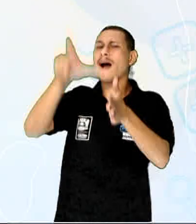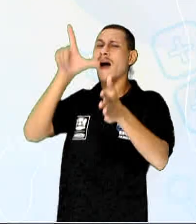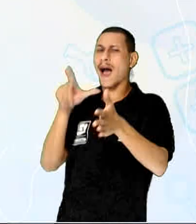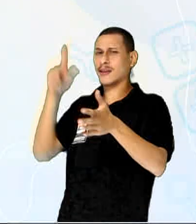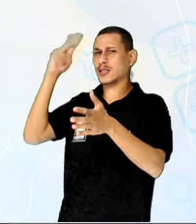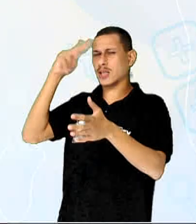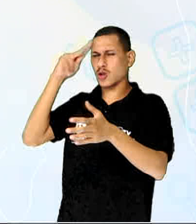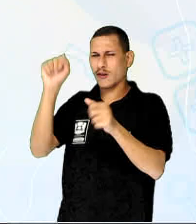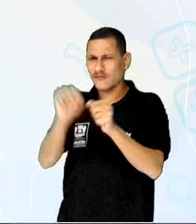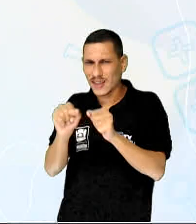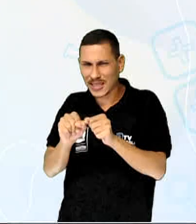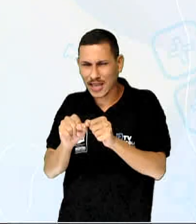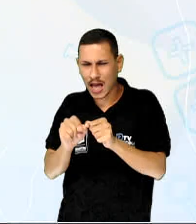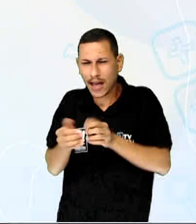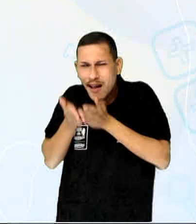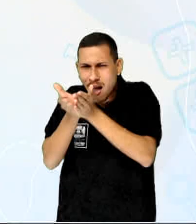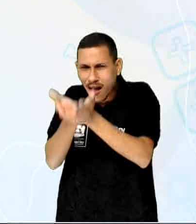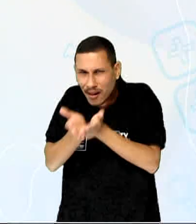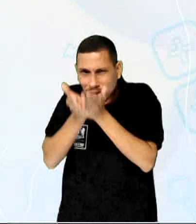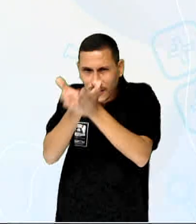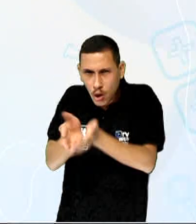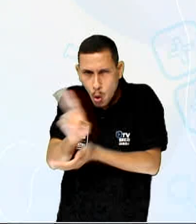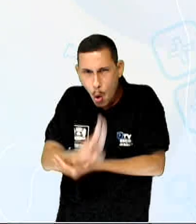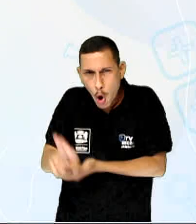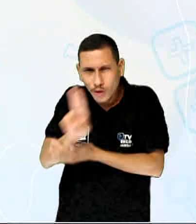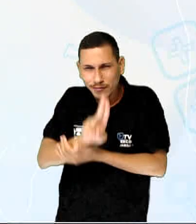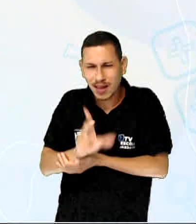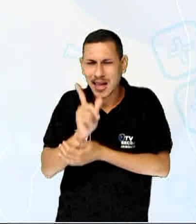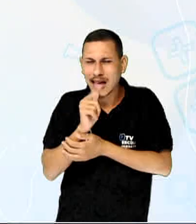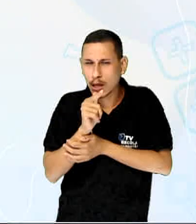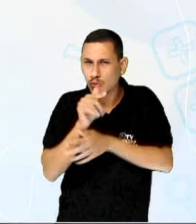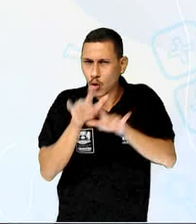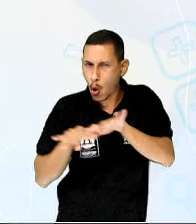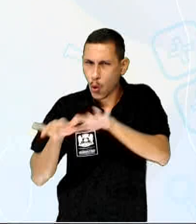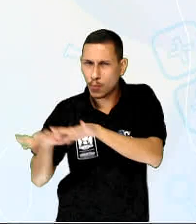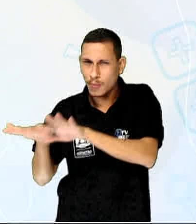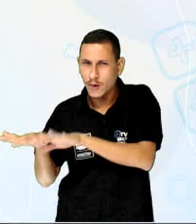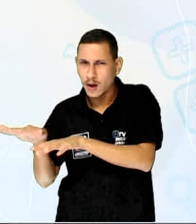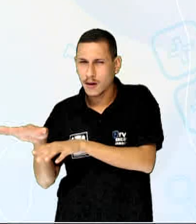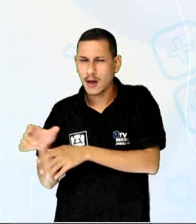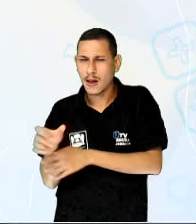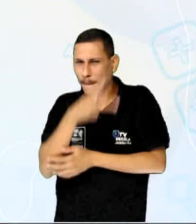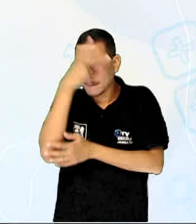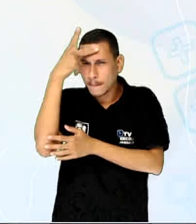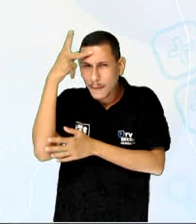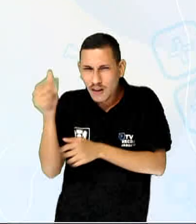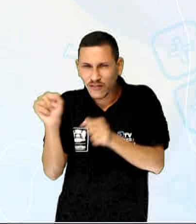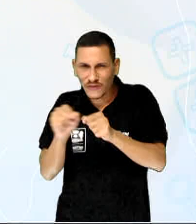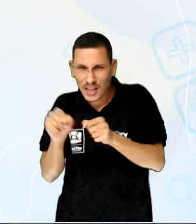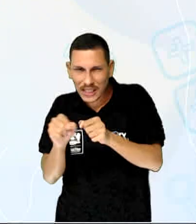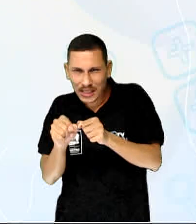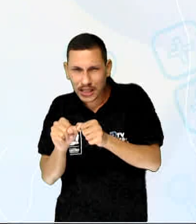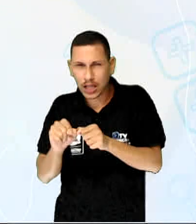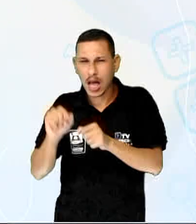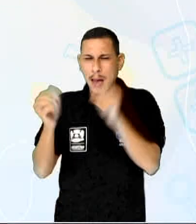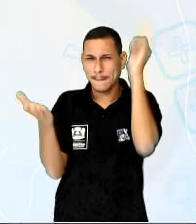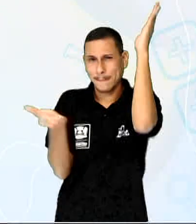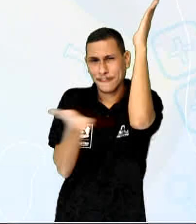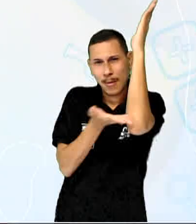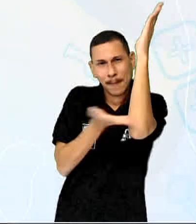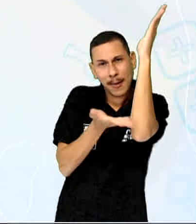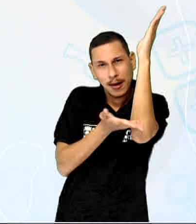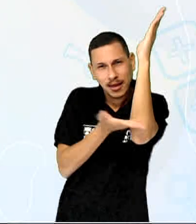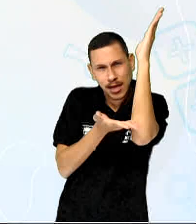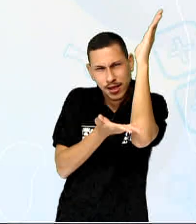canoas e botes, usados para cruzar mares e lagos, os homens utilizavam os troncos de madeira, bambus